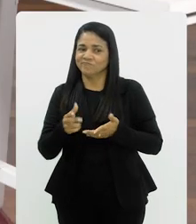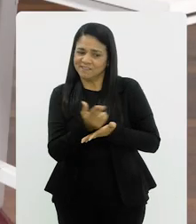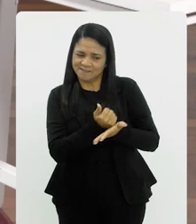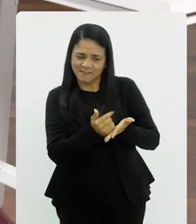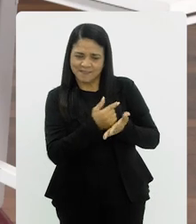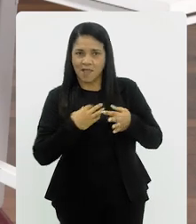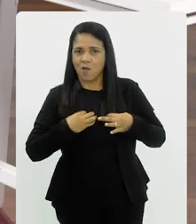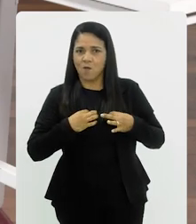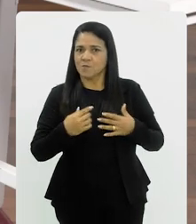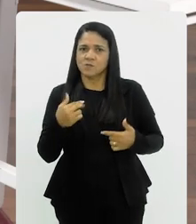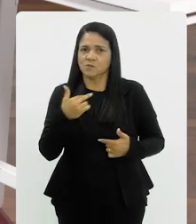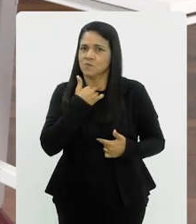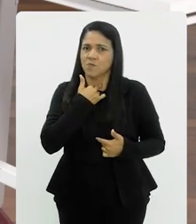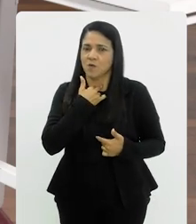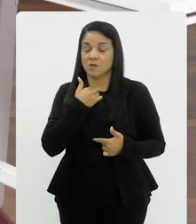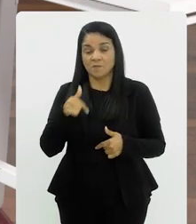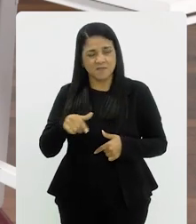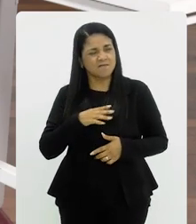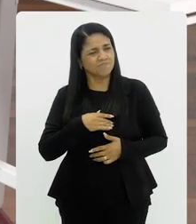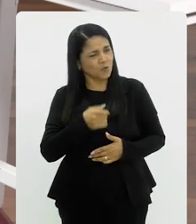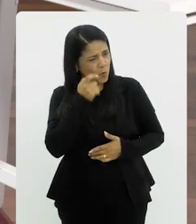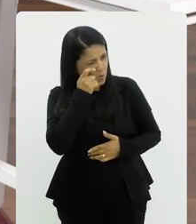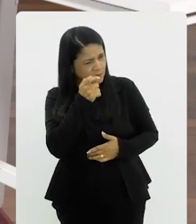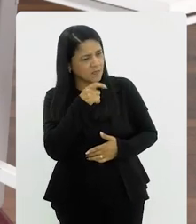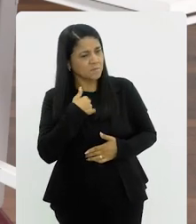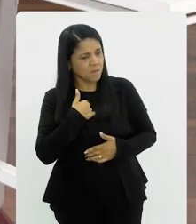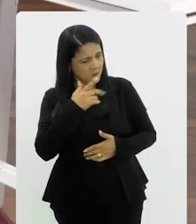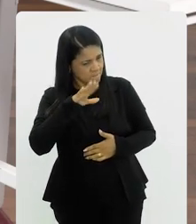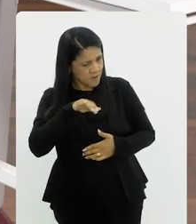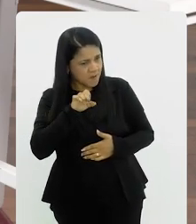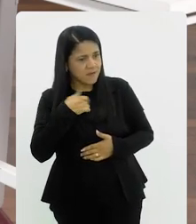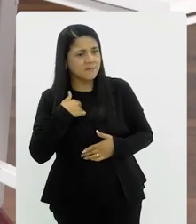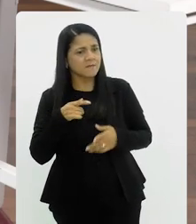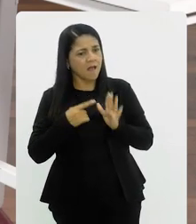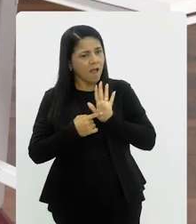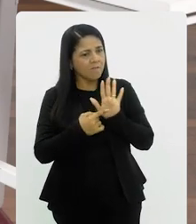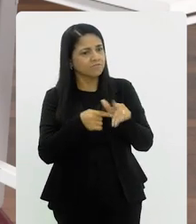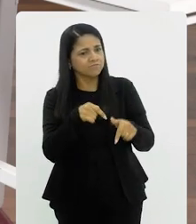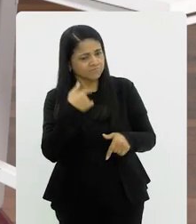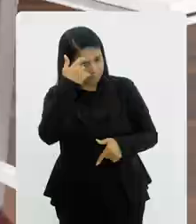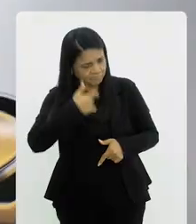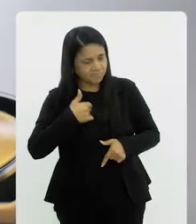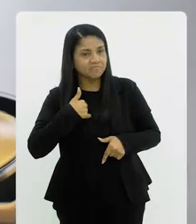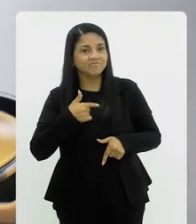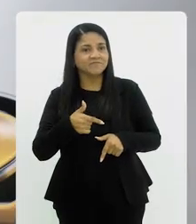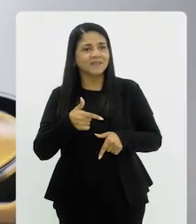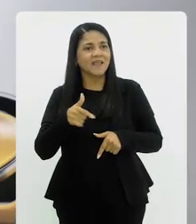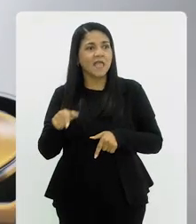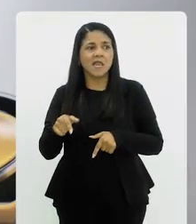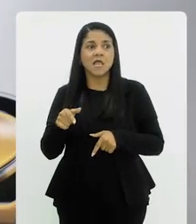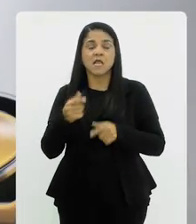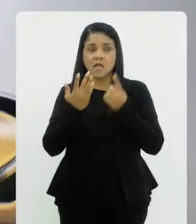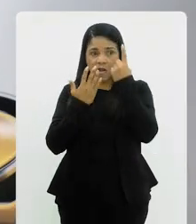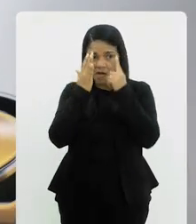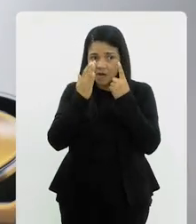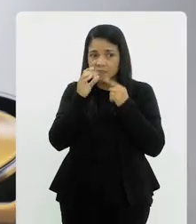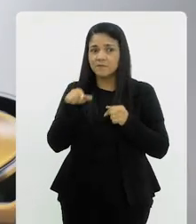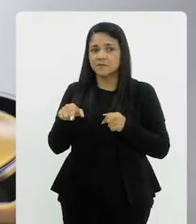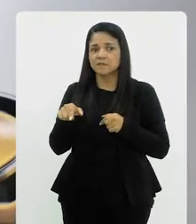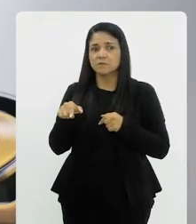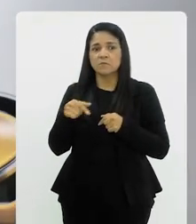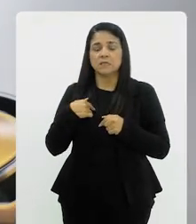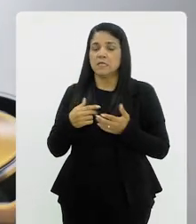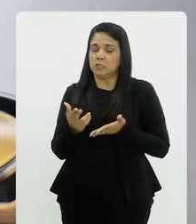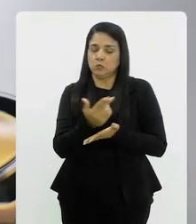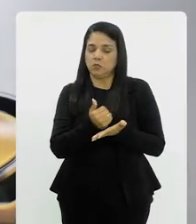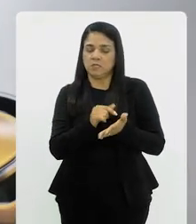figurino. Não pode desenhar figurino. Uma curiosidade, minha mãe, quando me apresentava, ela falava, esse aqui é meu filho, ele é carnavalesco. Ela falava assim, mas ele não desenha figurino.